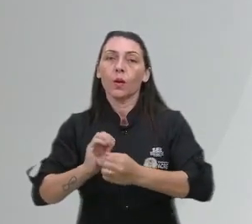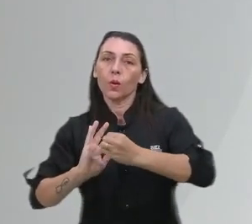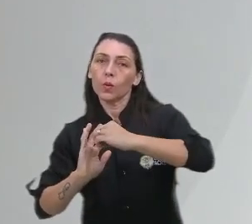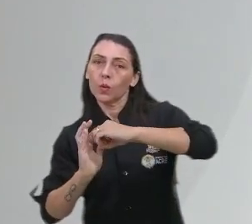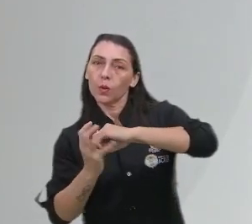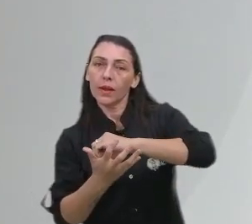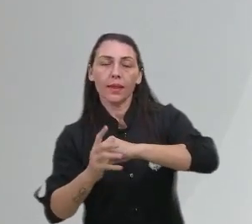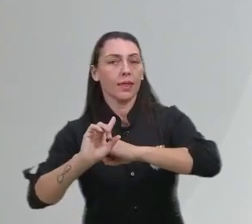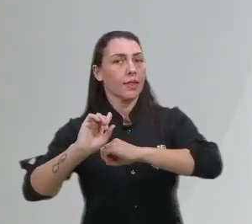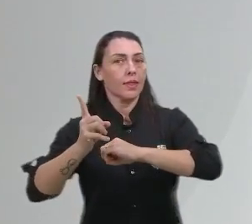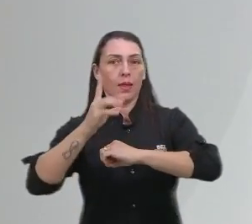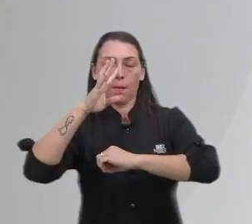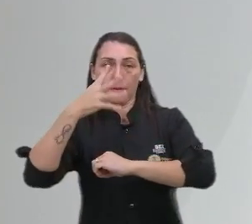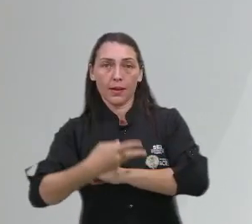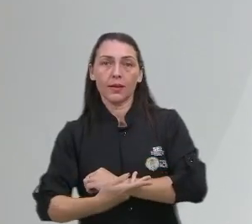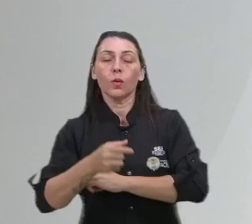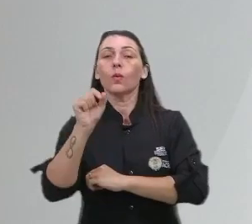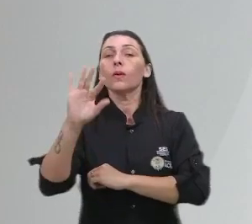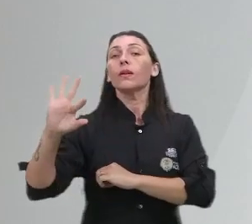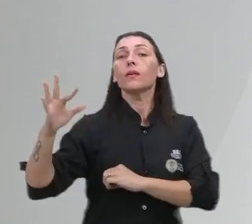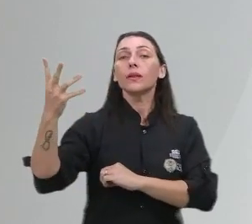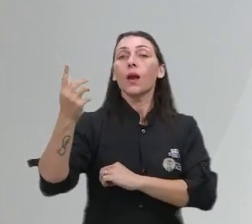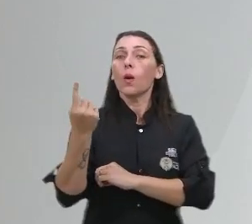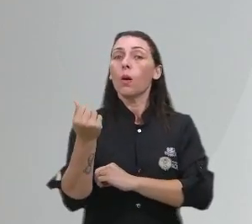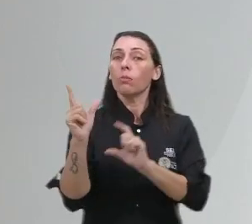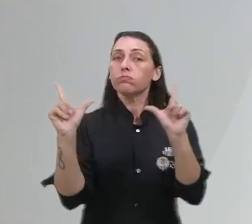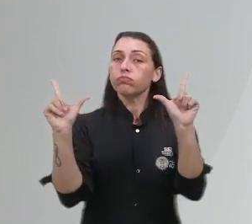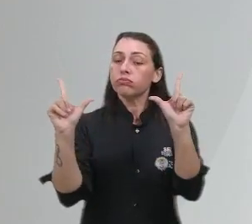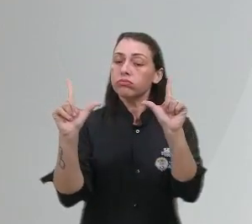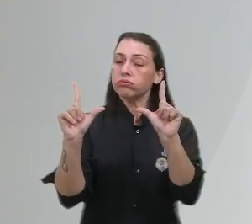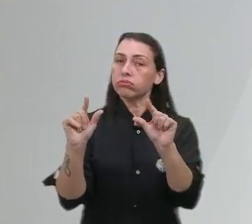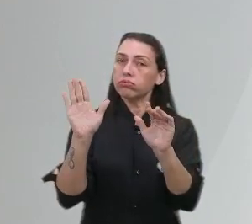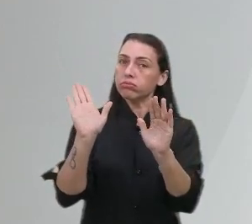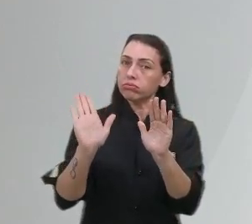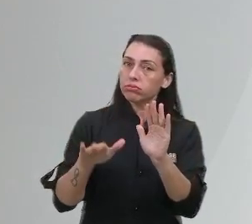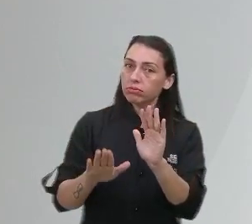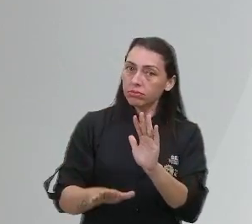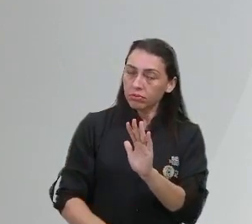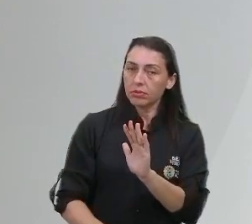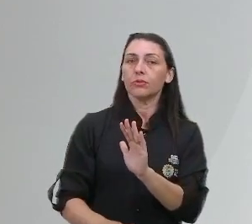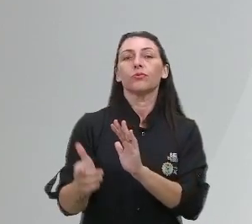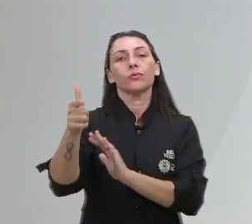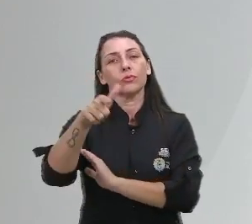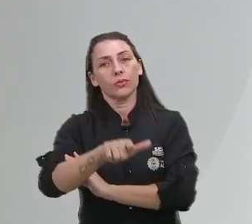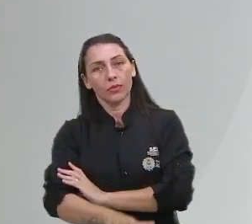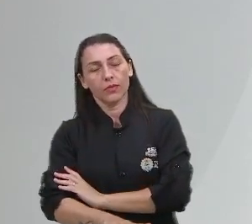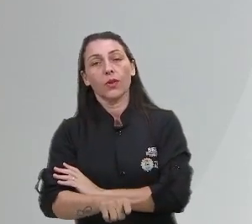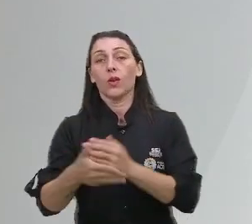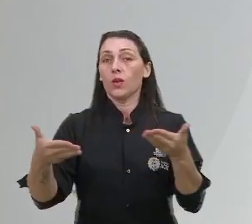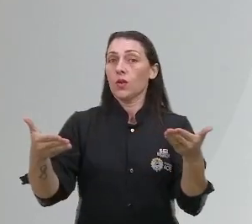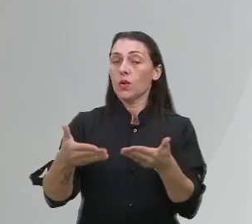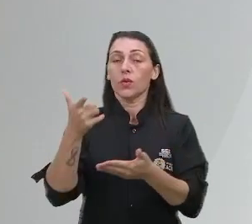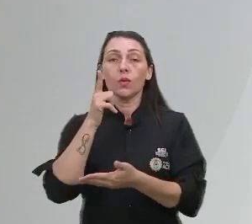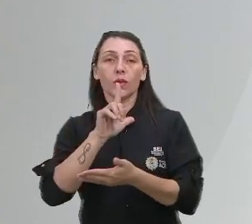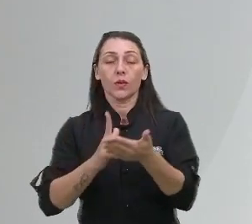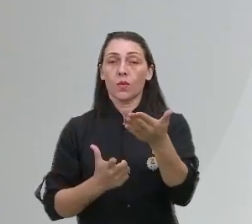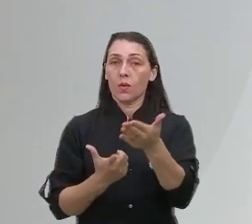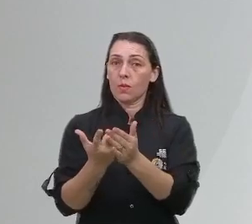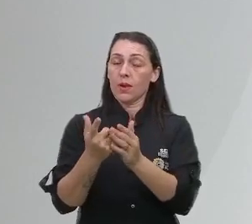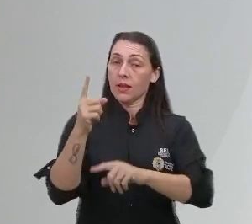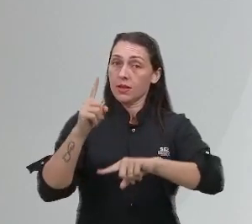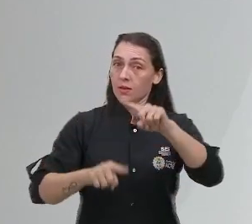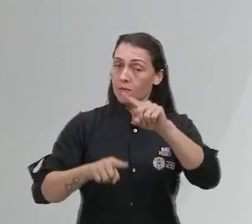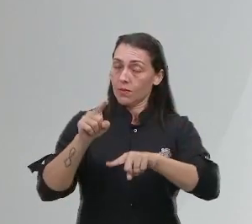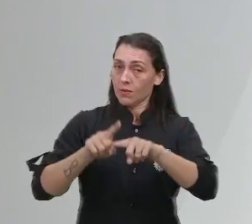era mais uma ameaça, o que aconteceu? O preço voltou a baixar novamente. E hoje nós conseguimos comprar esse